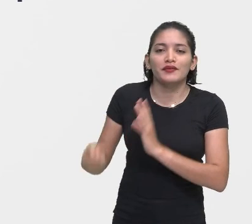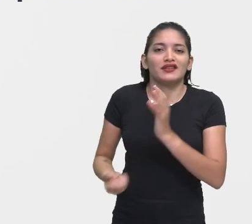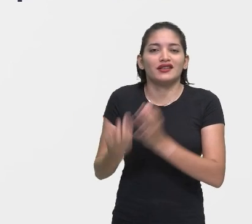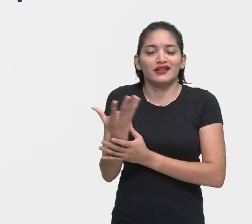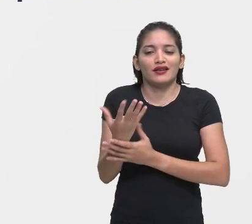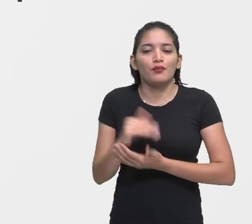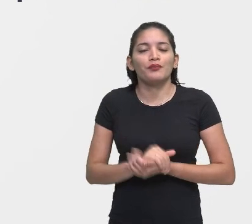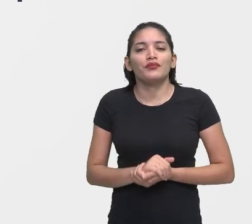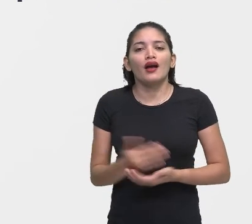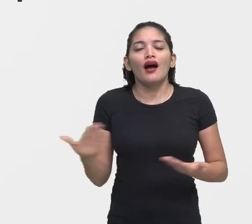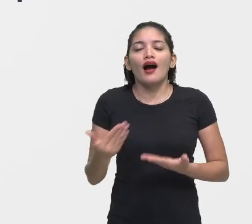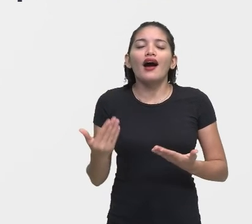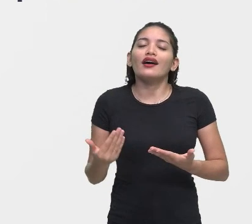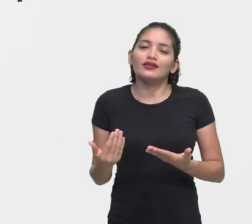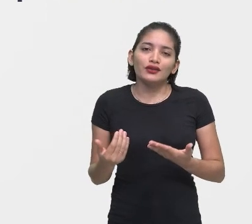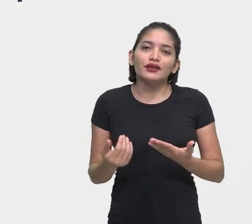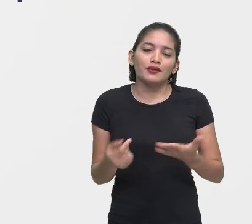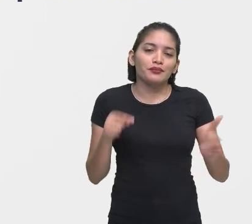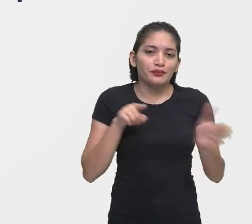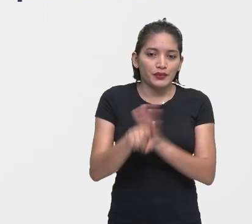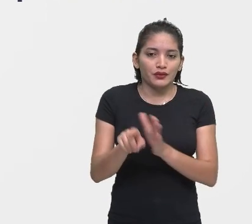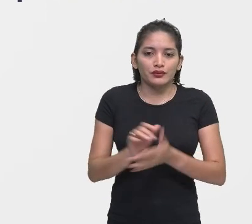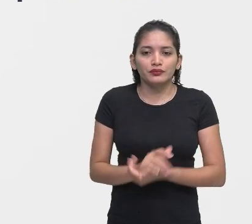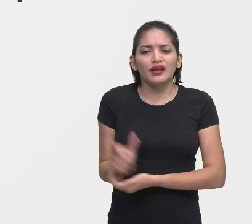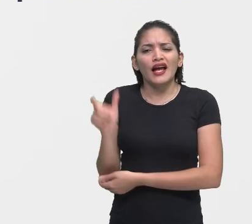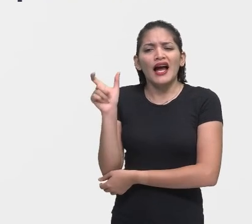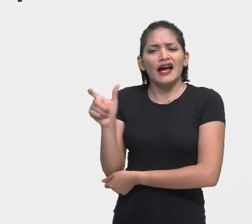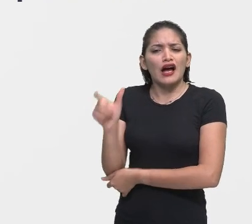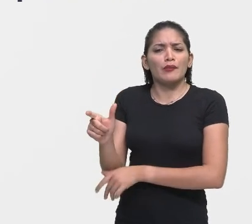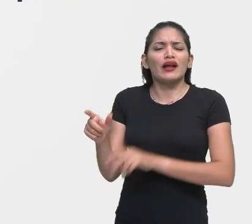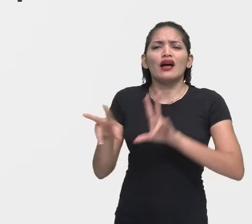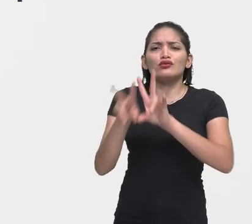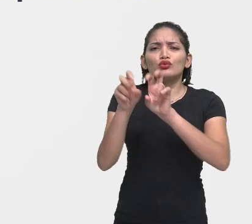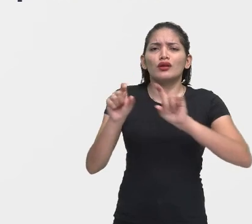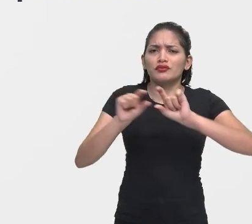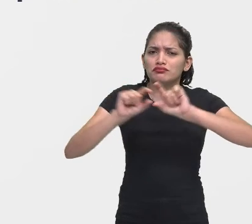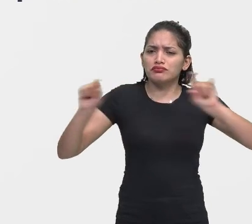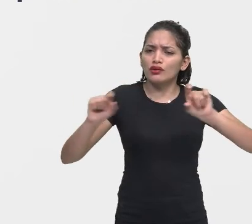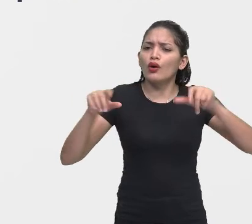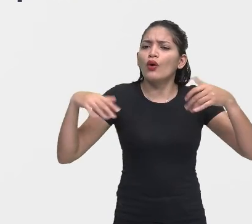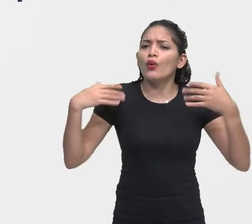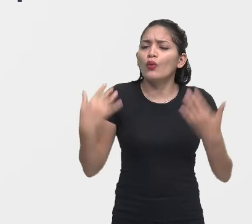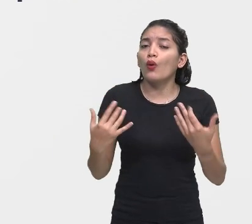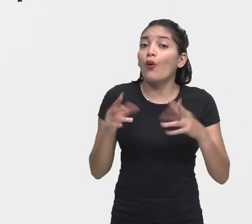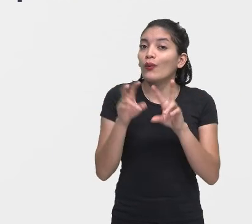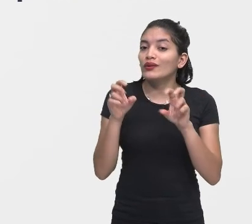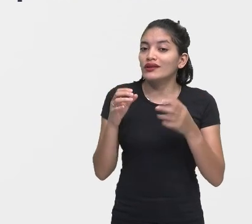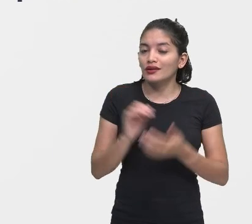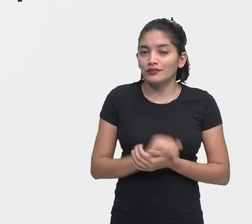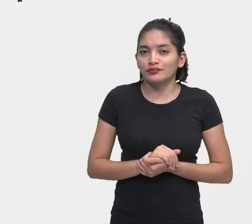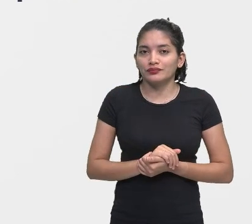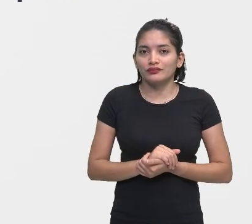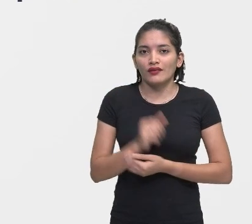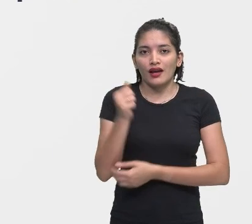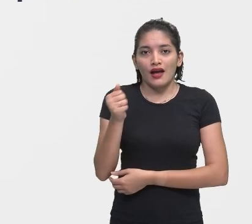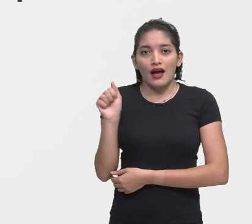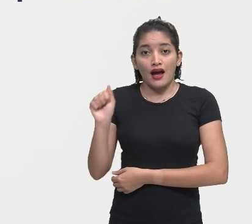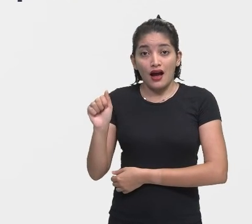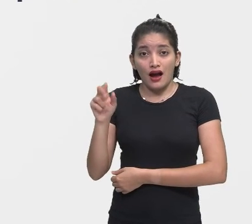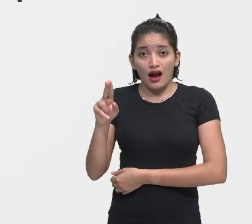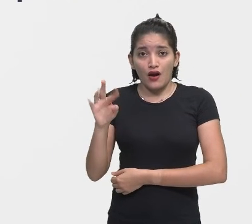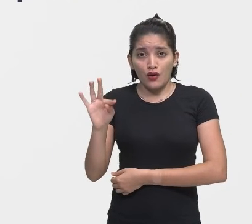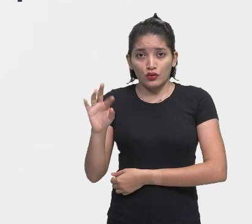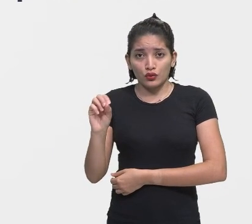Vamos para a nossa questão? Olha aí, a palavra do título do poema indica que, qual é o título do poema?